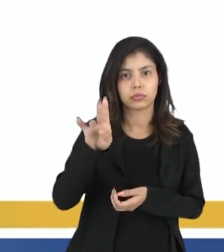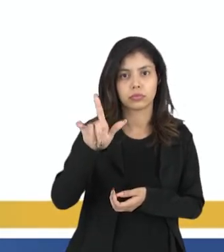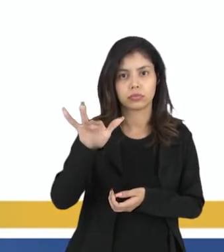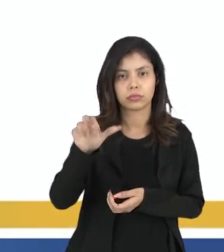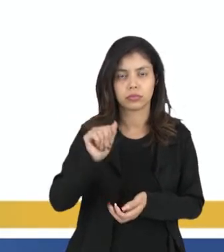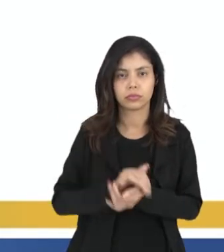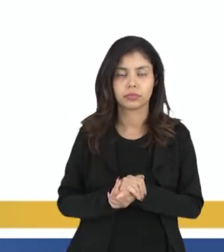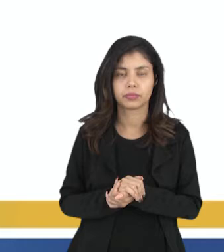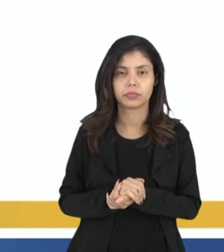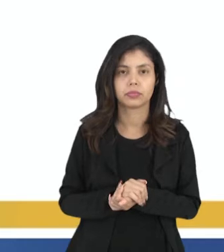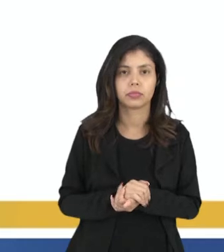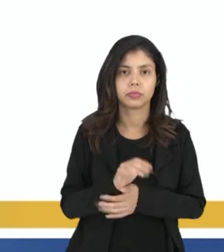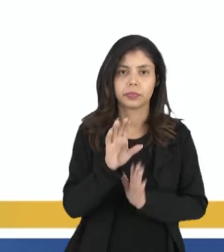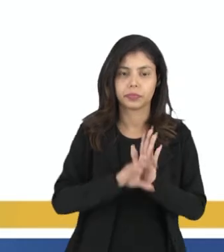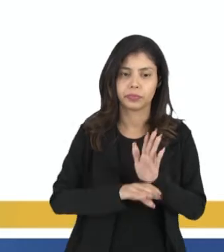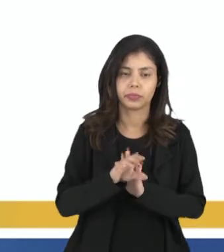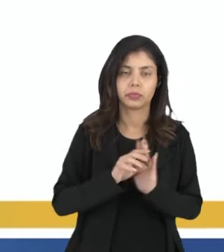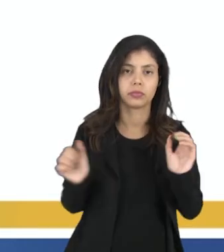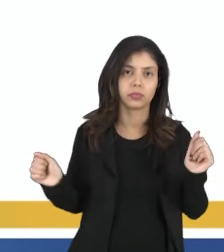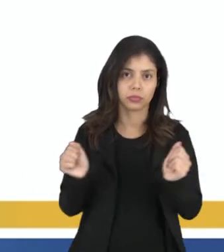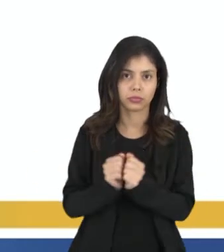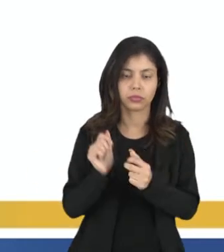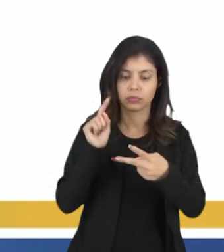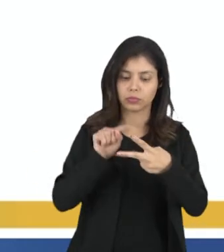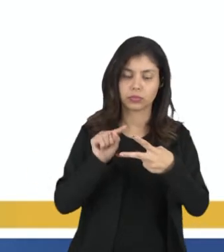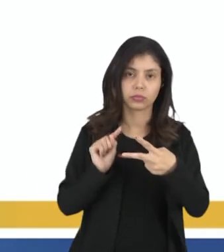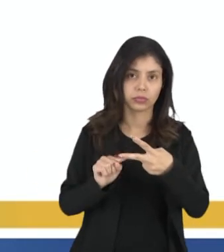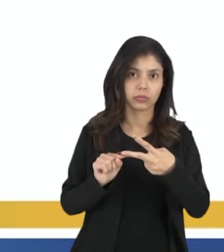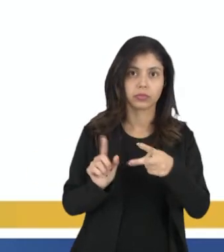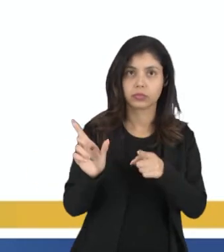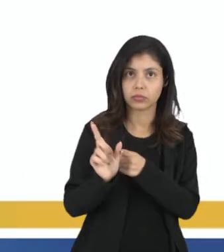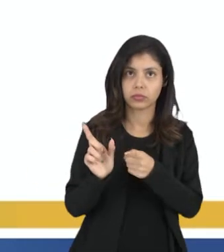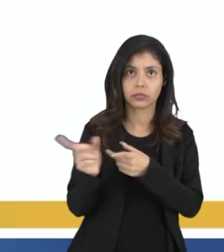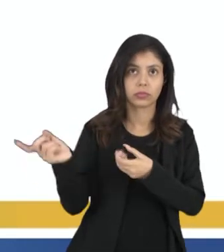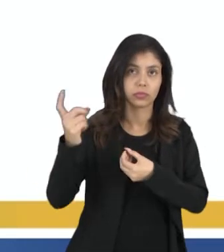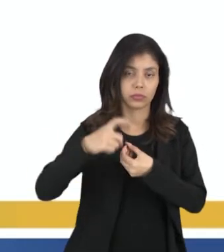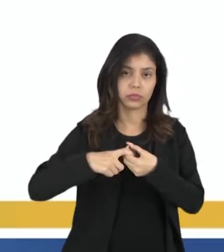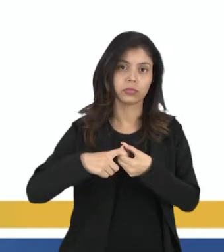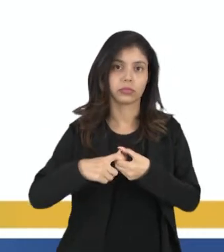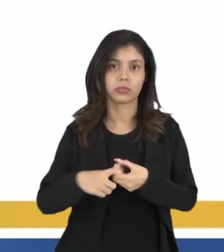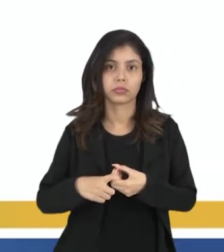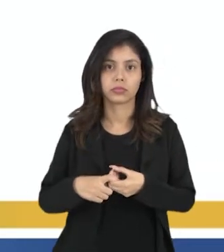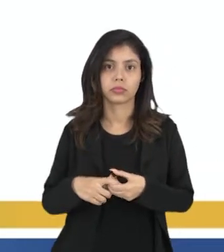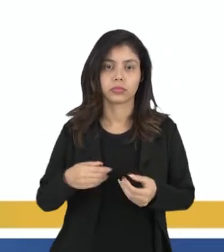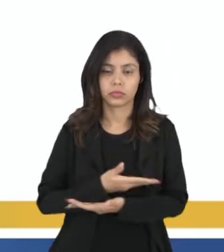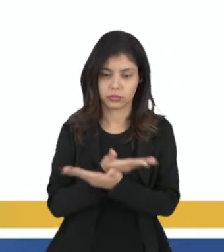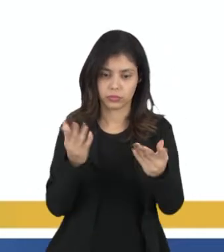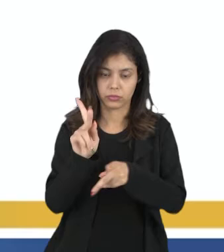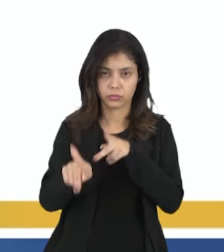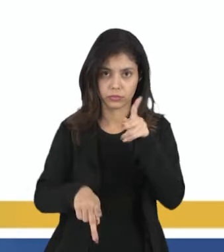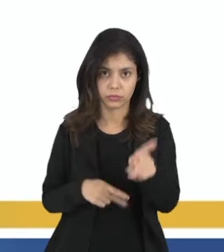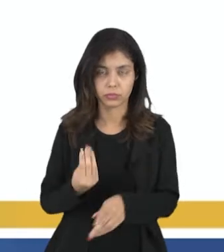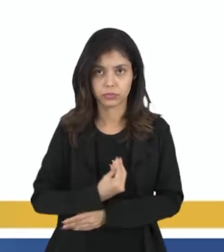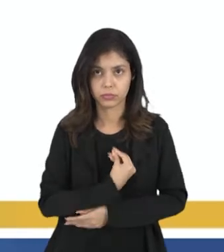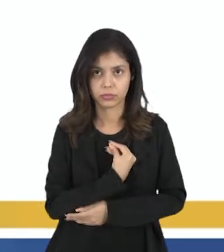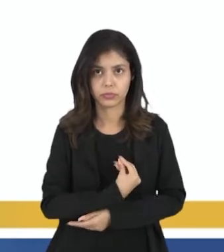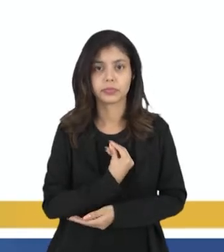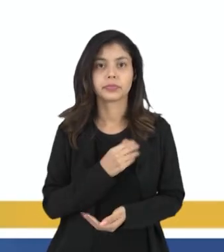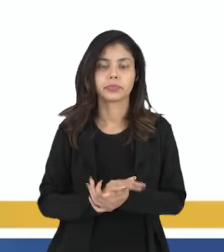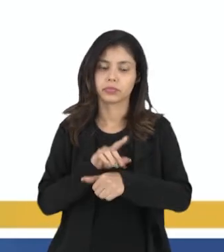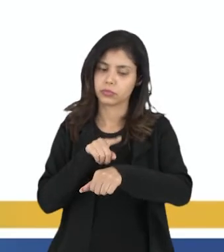isso. República é a junção de 2 palavras, res, que é volta ao público. Então a gente vive